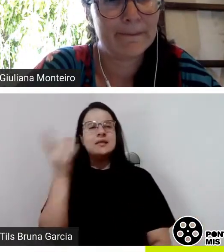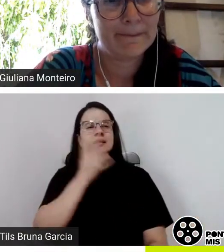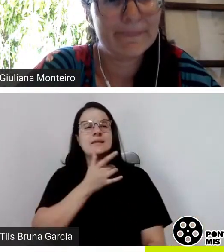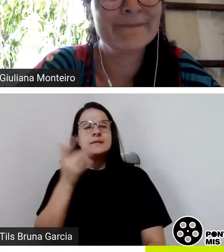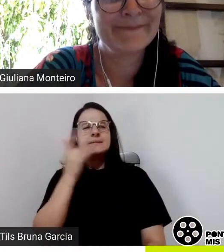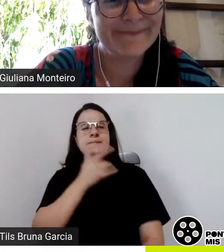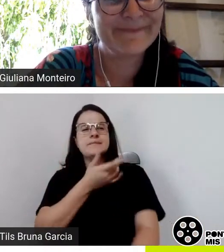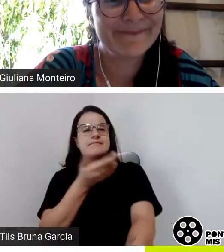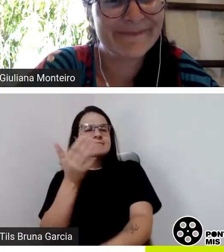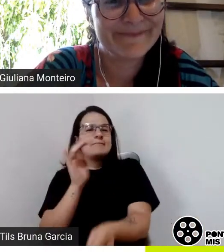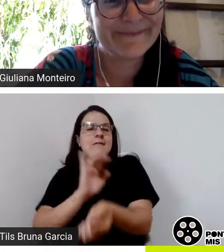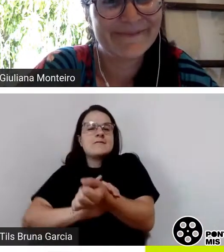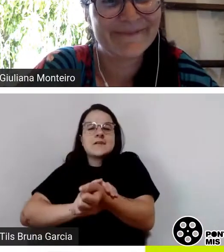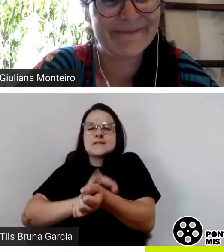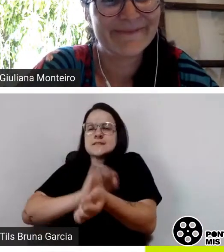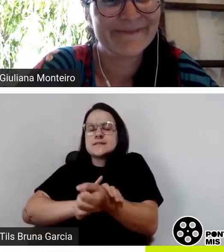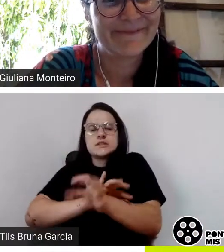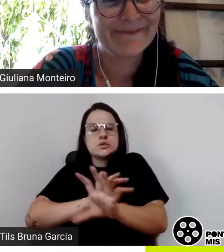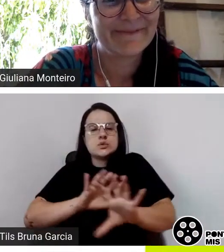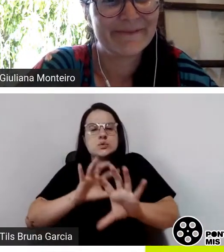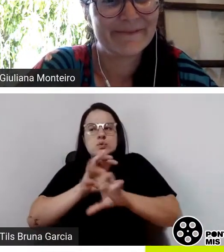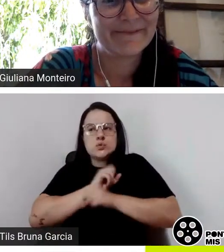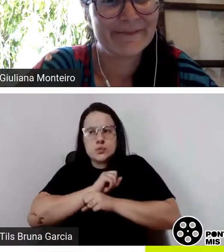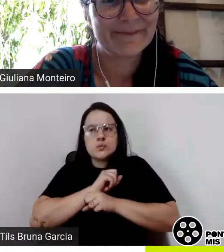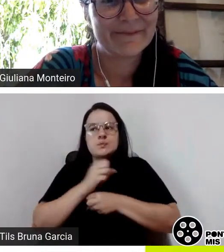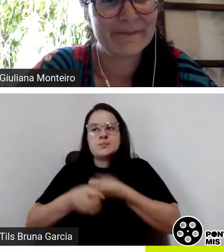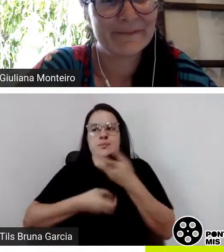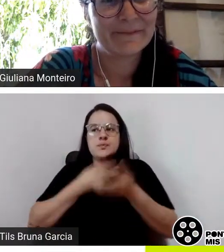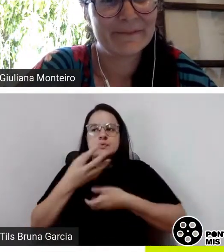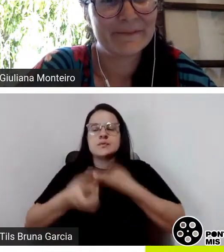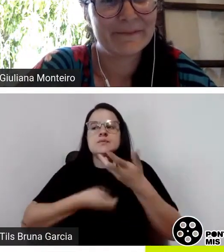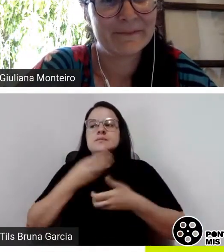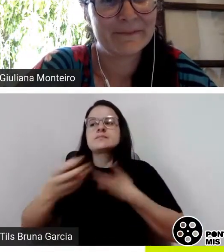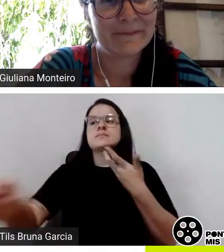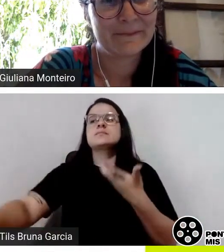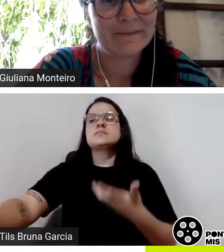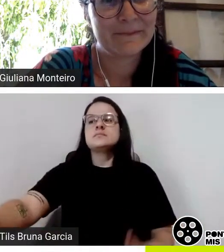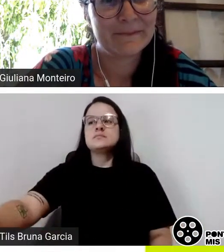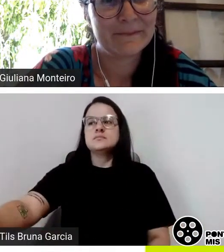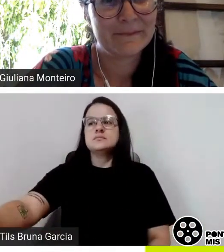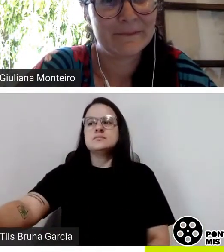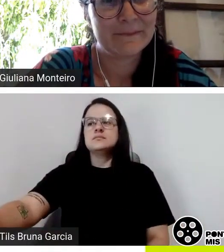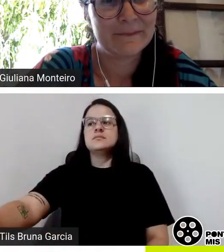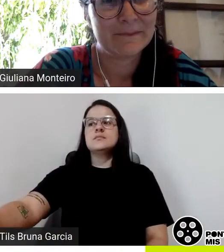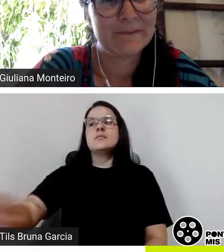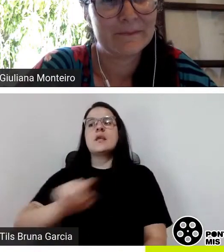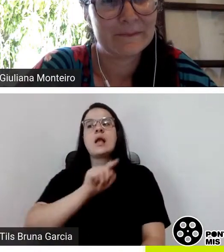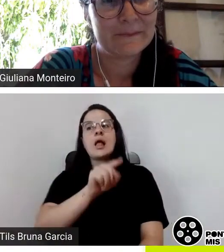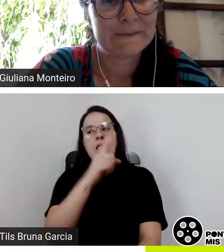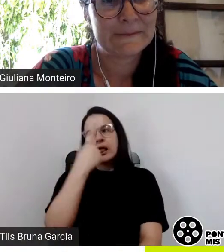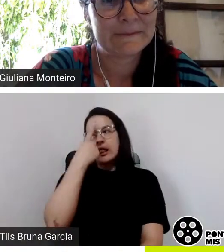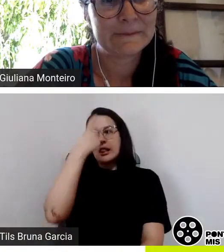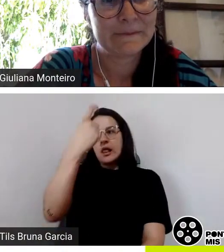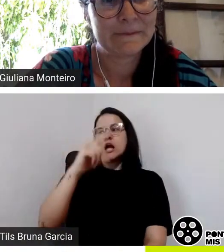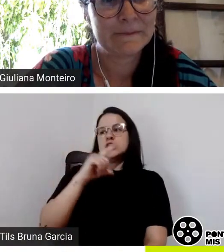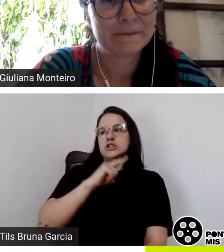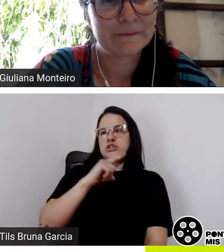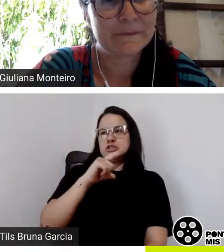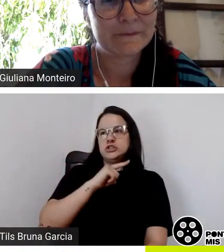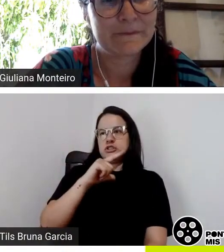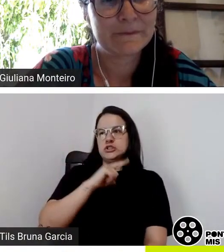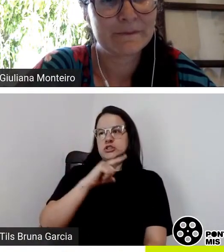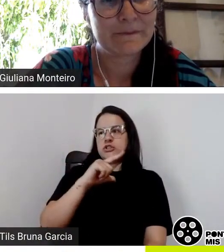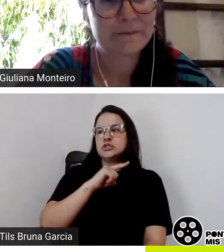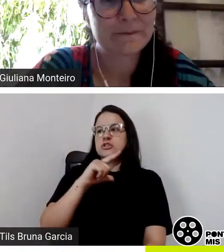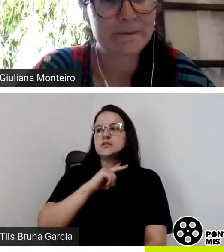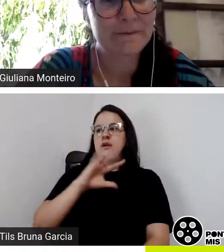vicia. A ideia de que o poema, essa ideia que o Ben Jonson tinha, que eles tinham, de que o poema, né, a